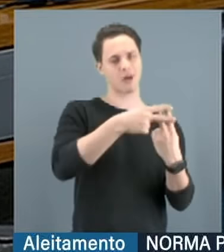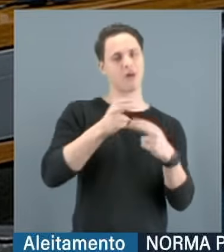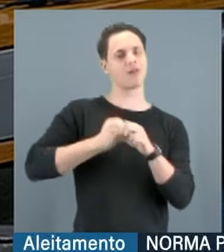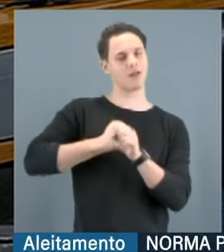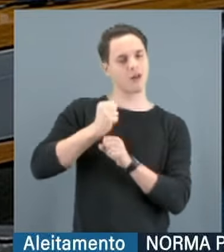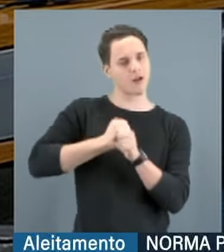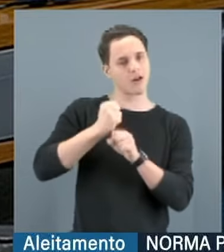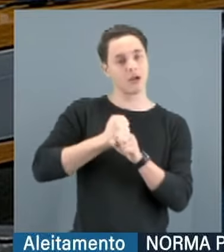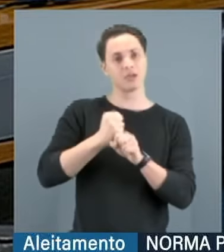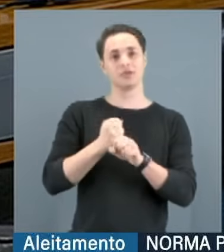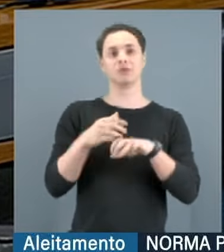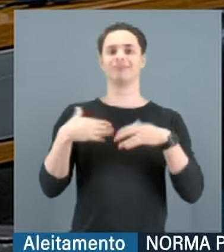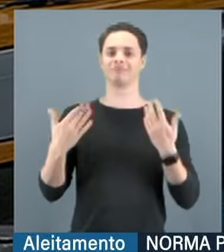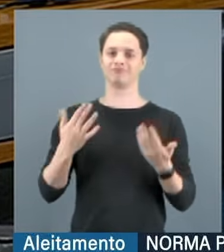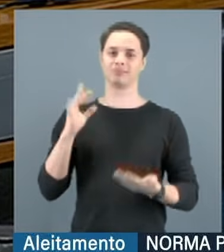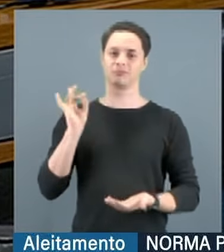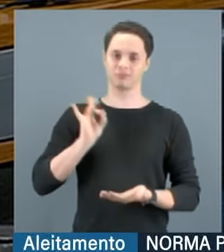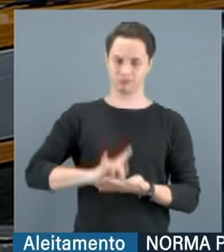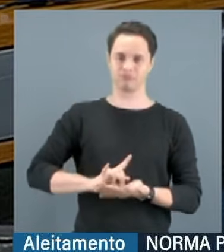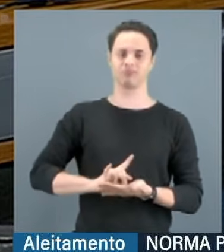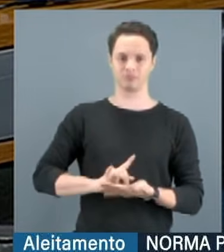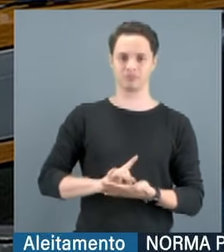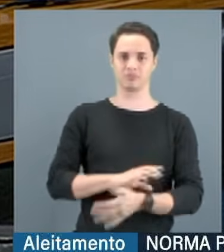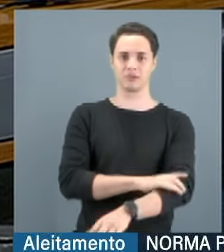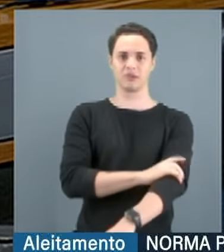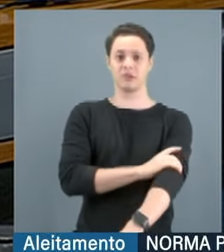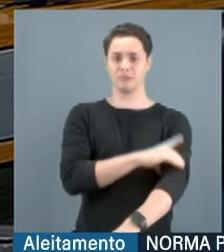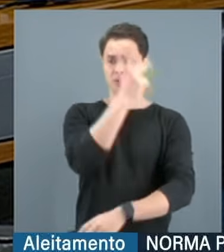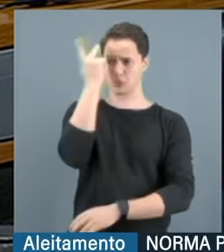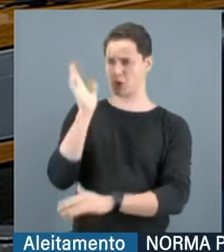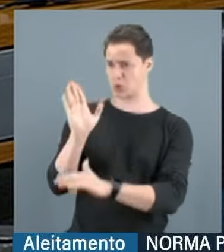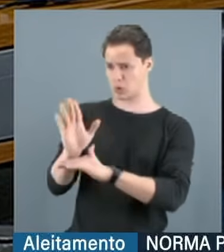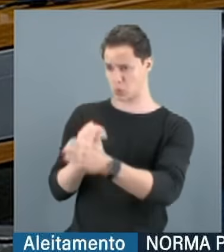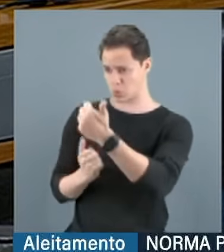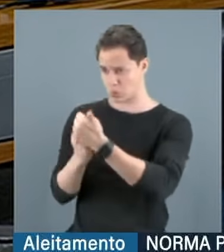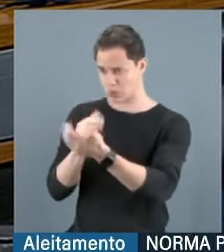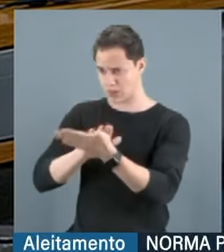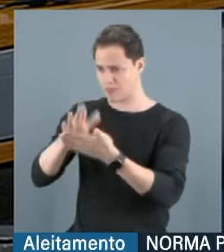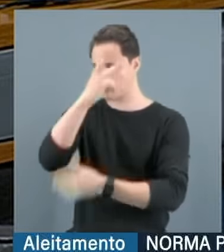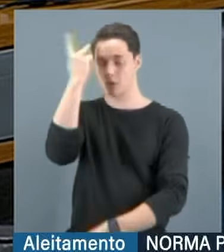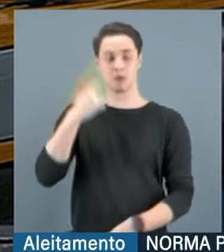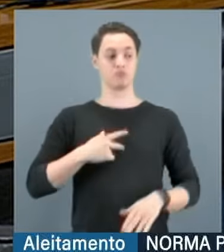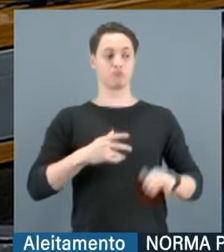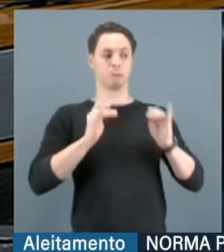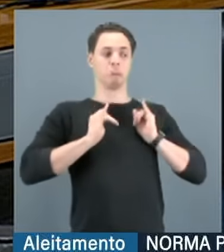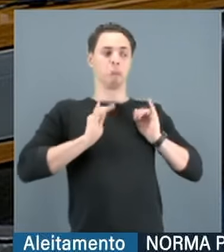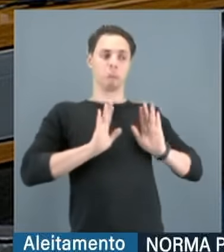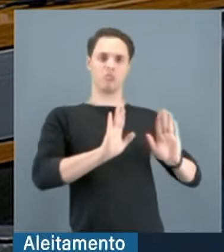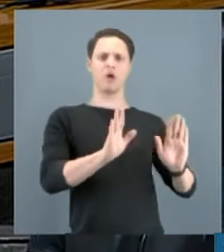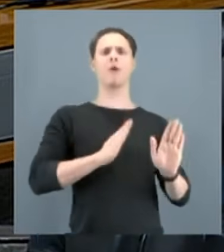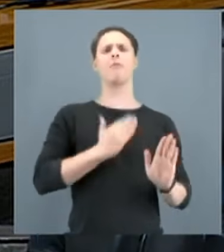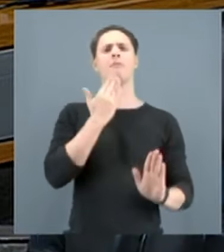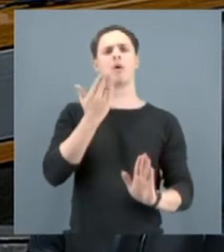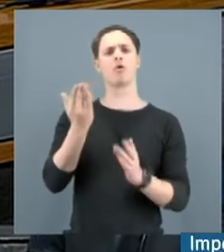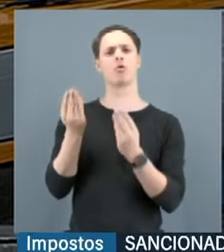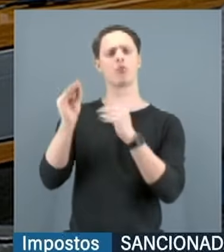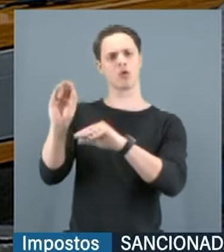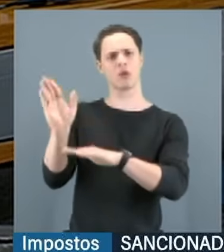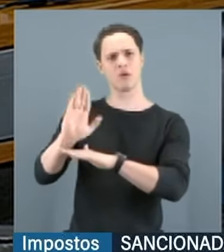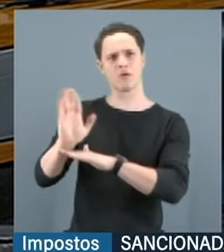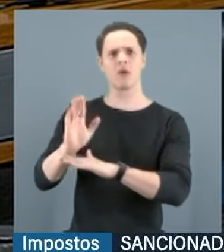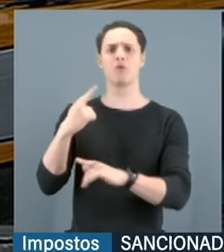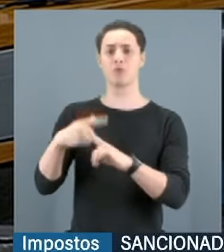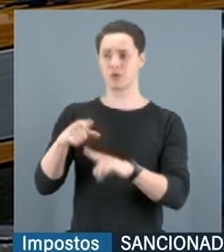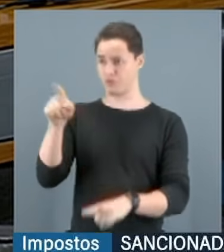e esses aqui realmente não te ajudaram e hoje negam o que fizeram. Eu peço até para colocar um vídeo, porque foi o senhor mesmo que diz